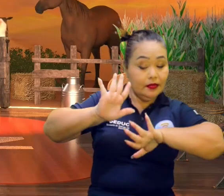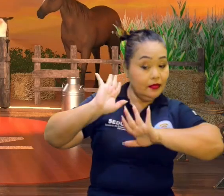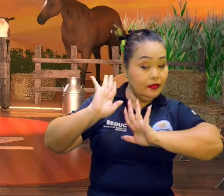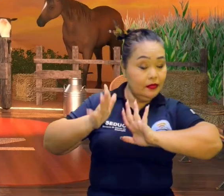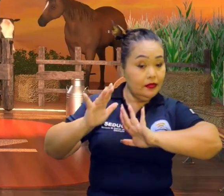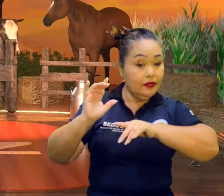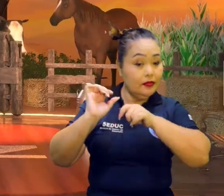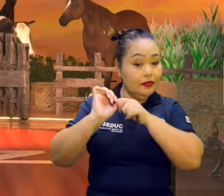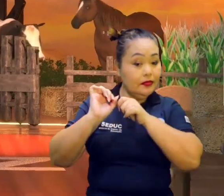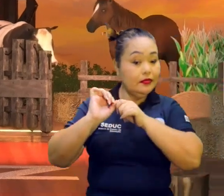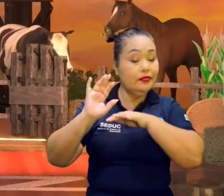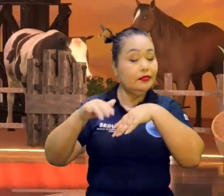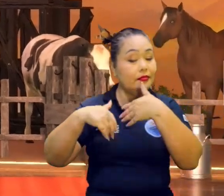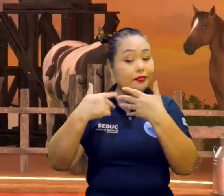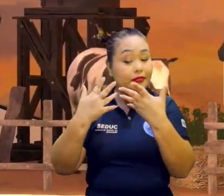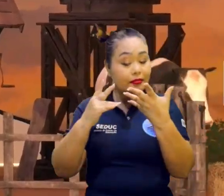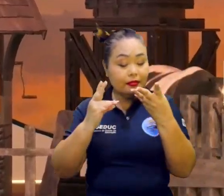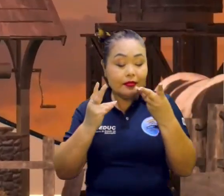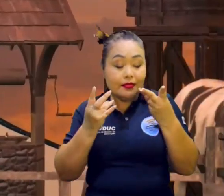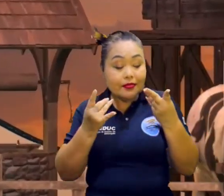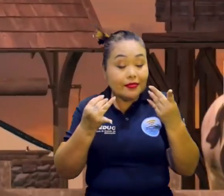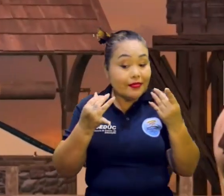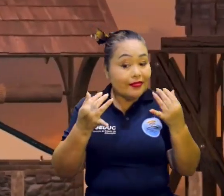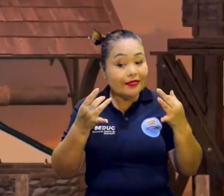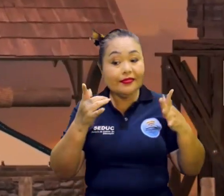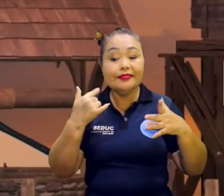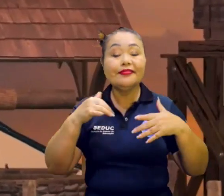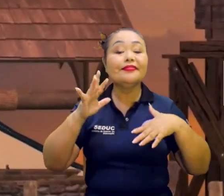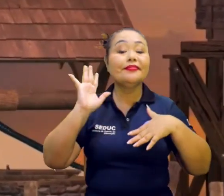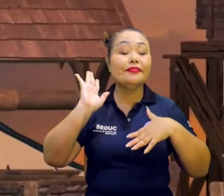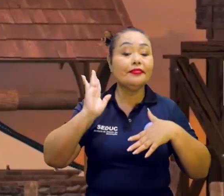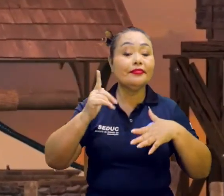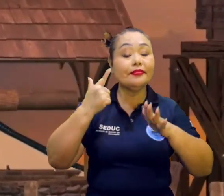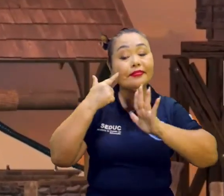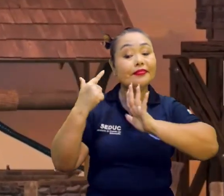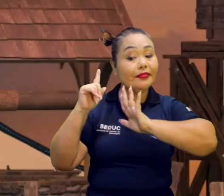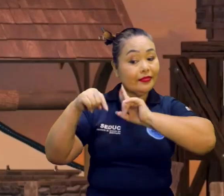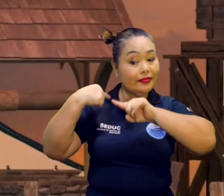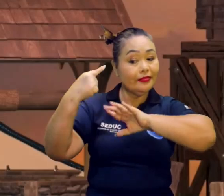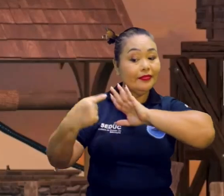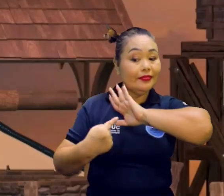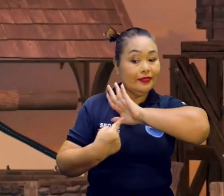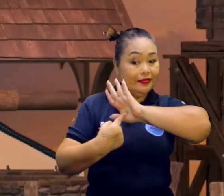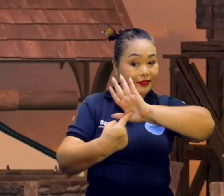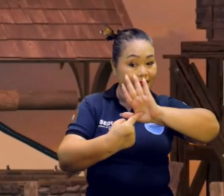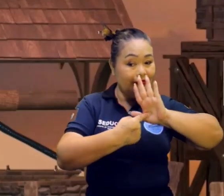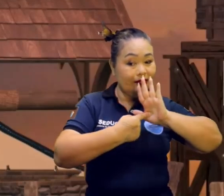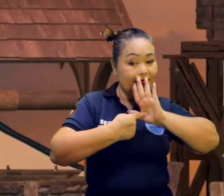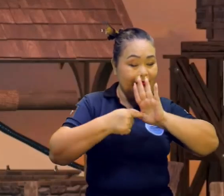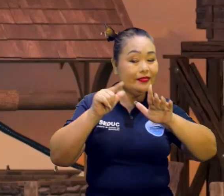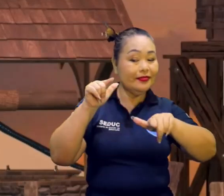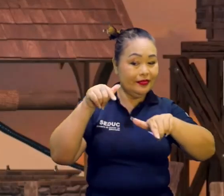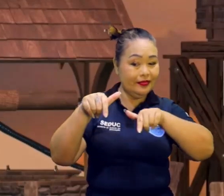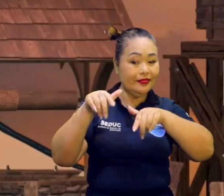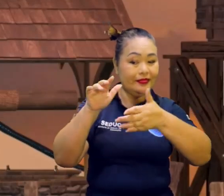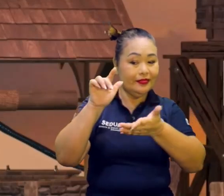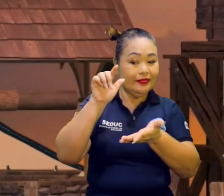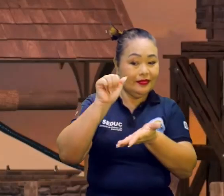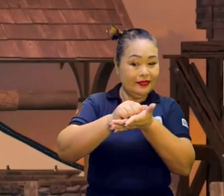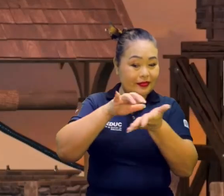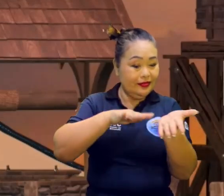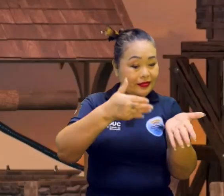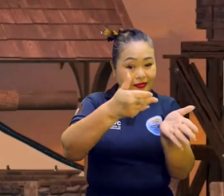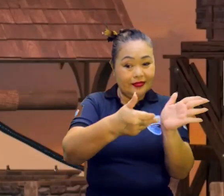afiando aí os dedos, né, para poder estar apresentando o seu melhor. Verdade, gente, a gente está aqui